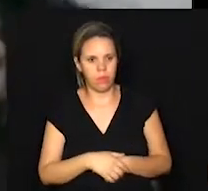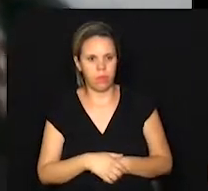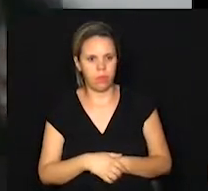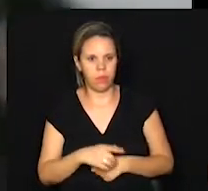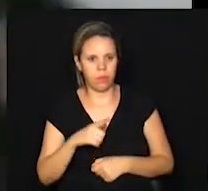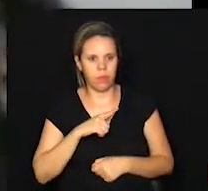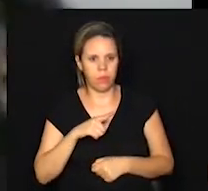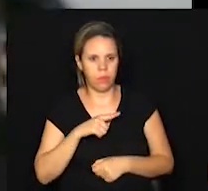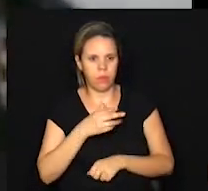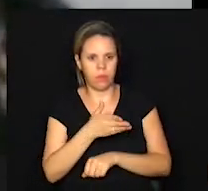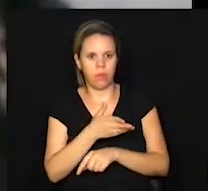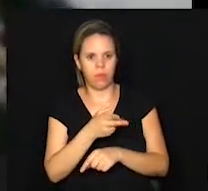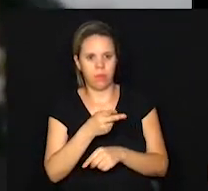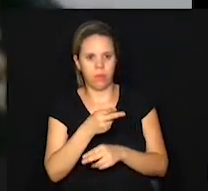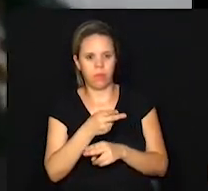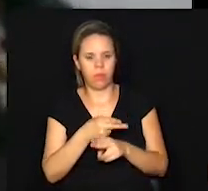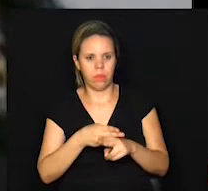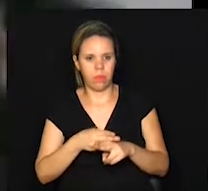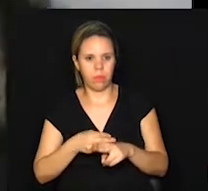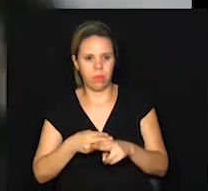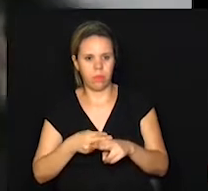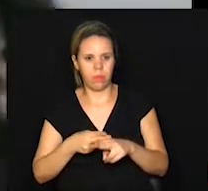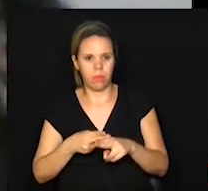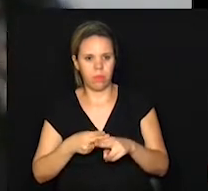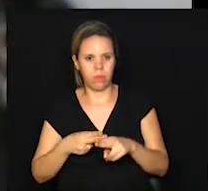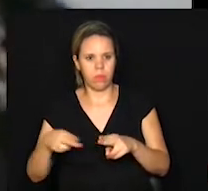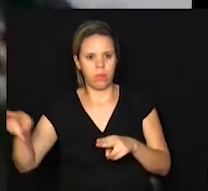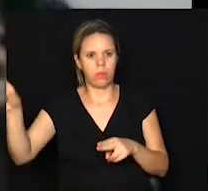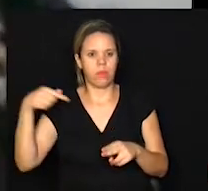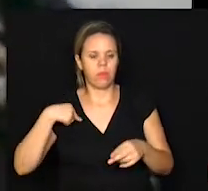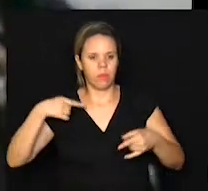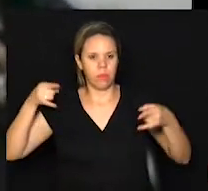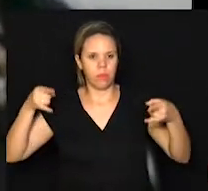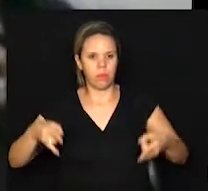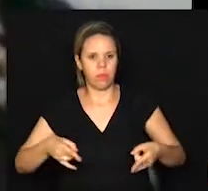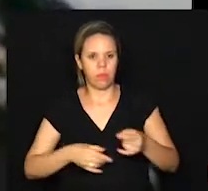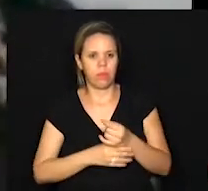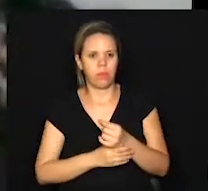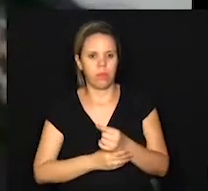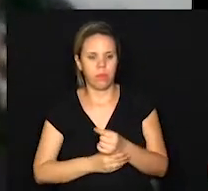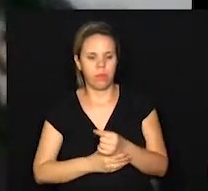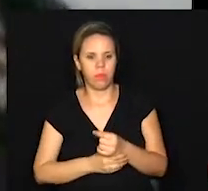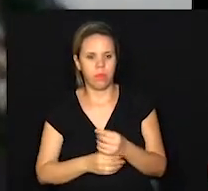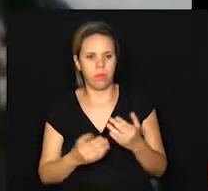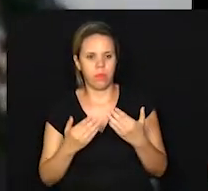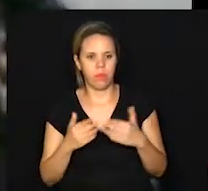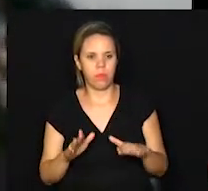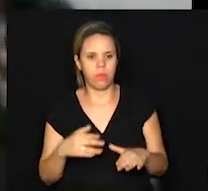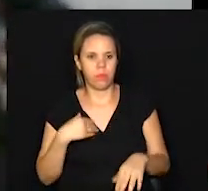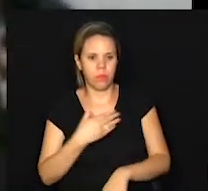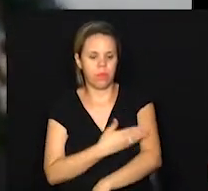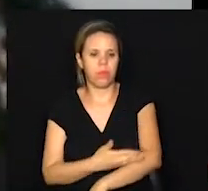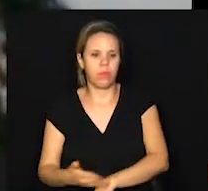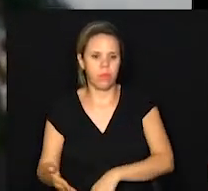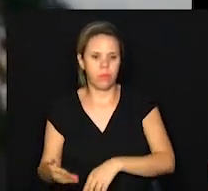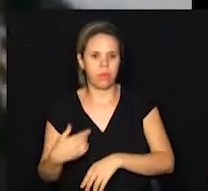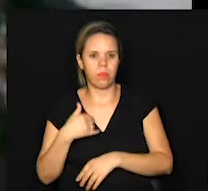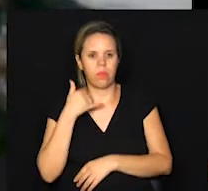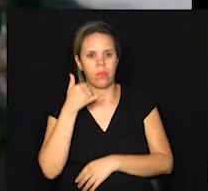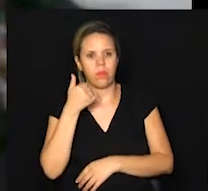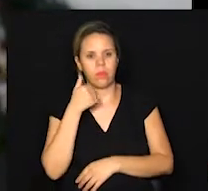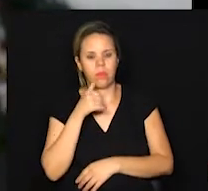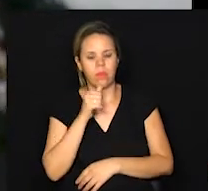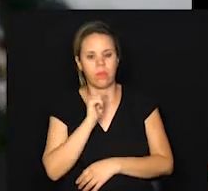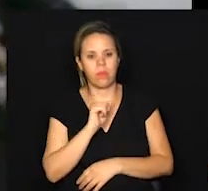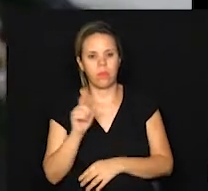uma faca. E eu peguei a faca para minha cama. E o hábito que eu tinha, que é para avisar para minha mãe, porque eu sempre